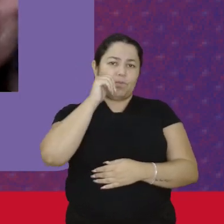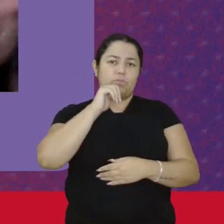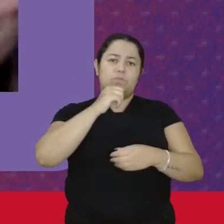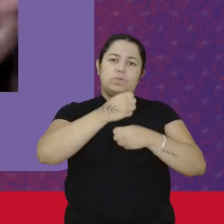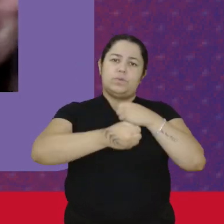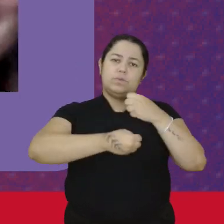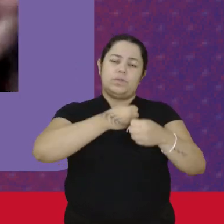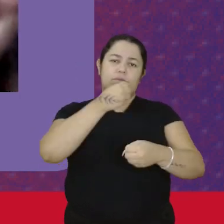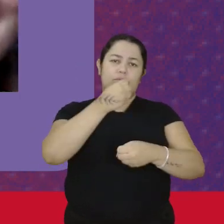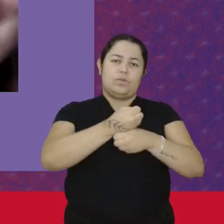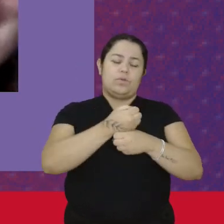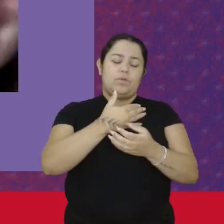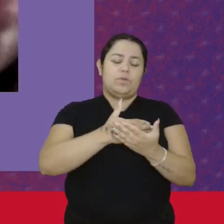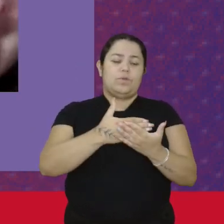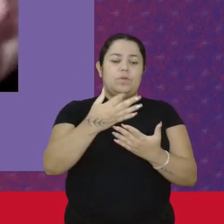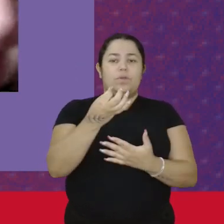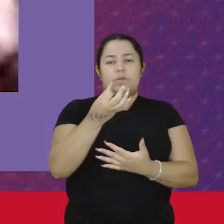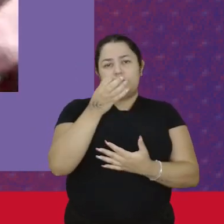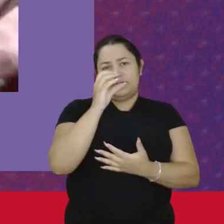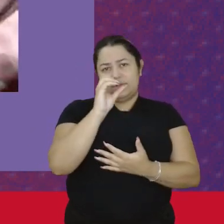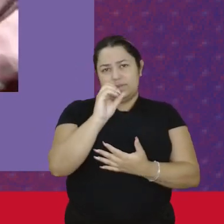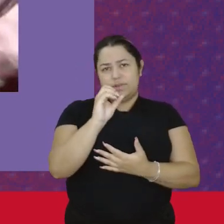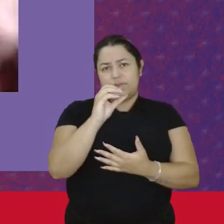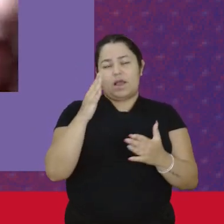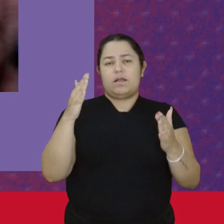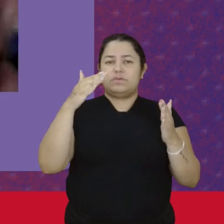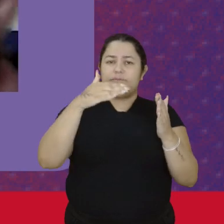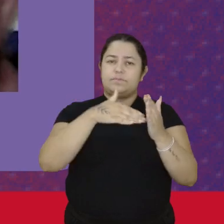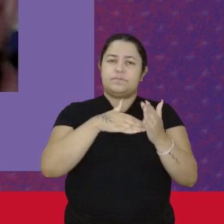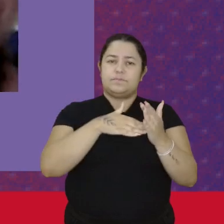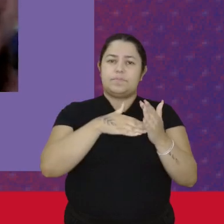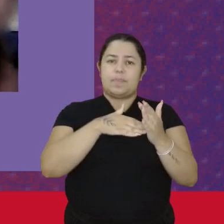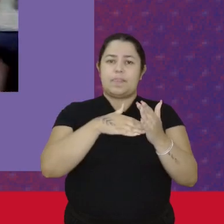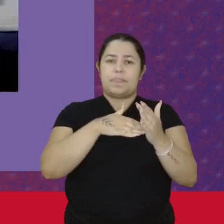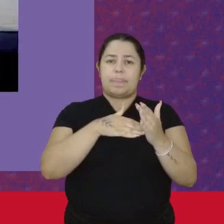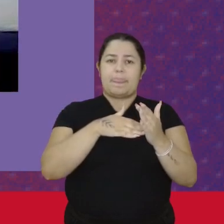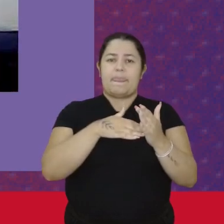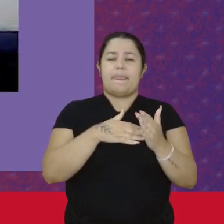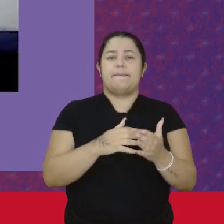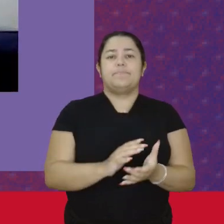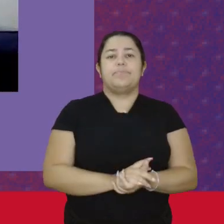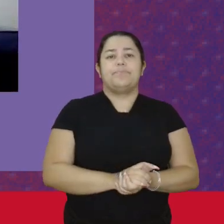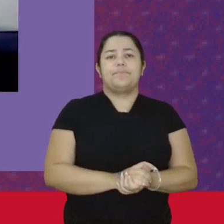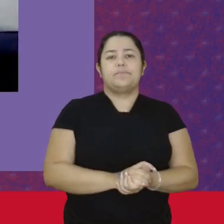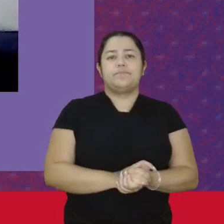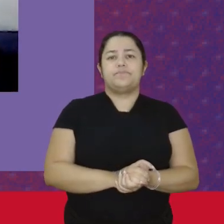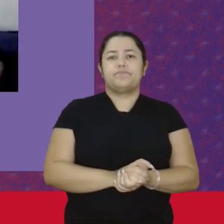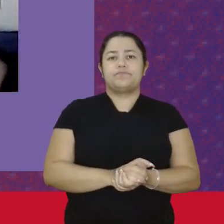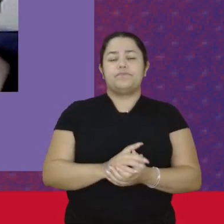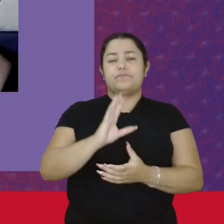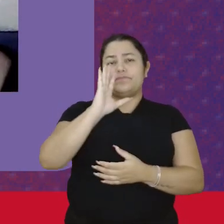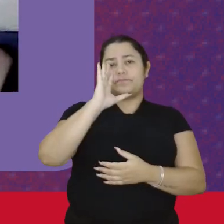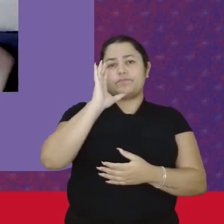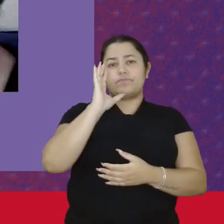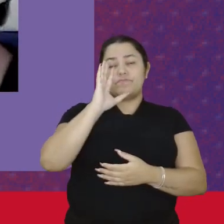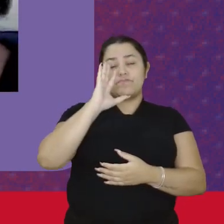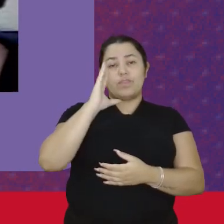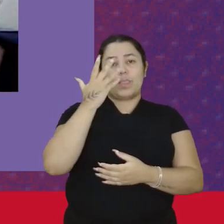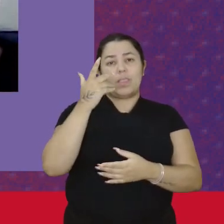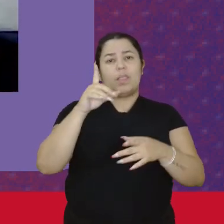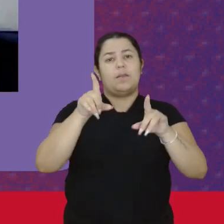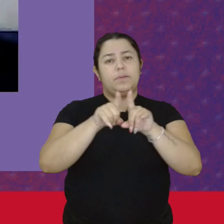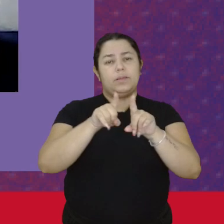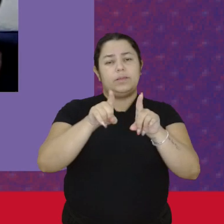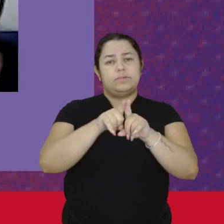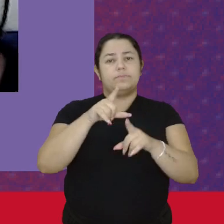no começo dos anos 70, até quando a gente resolveu que a gente tinha